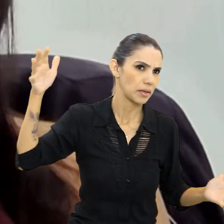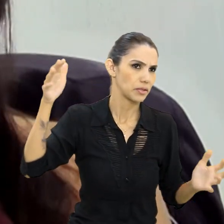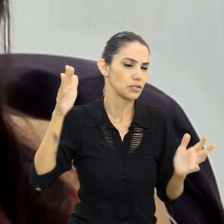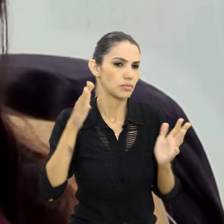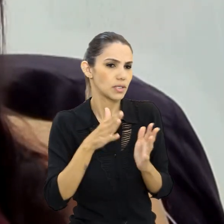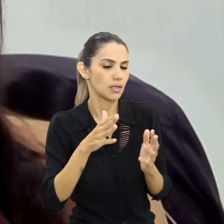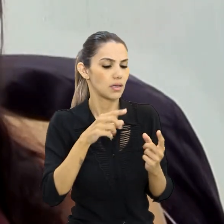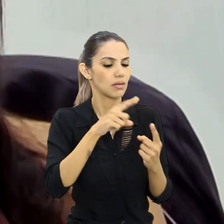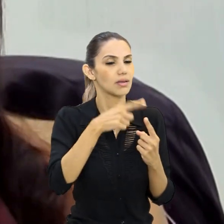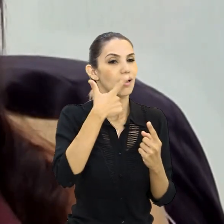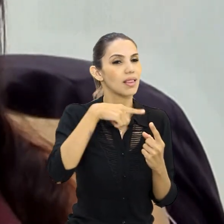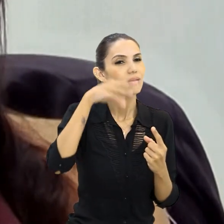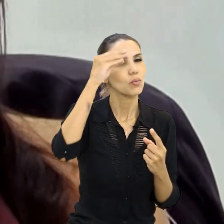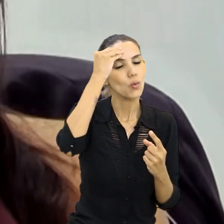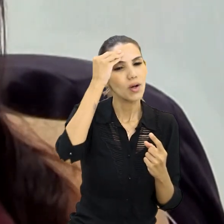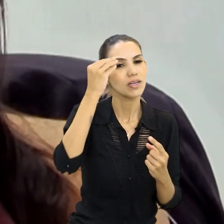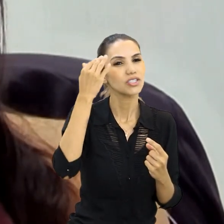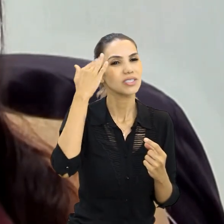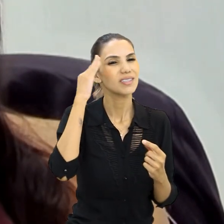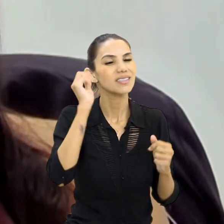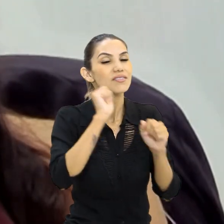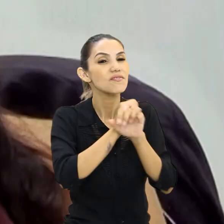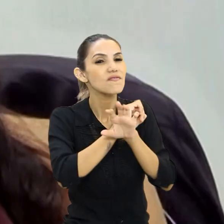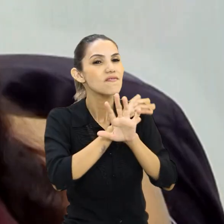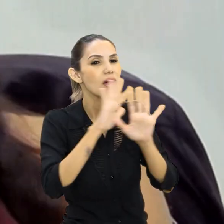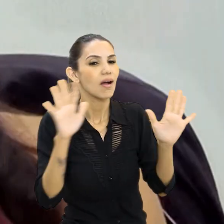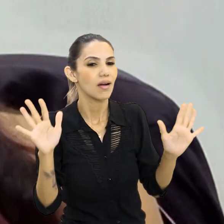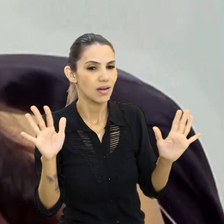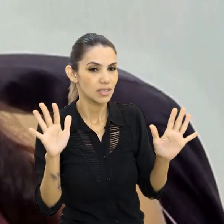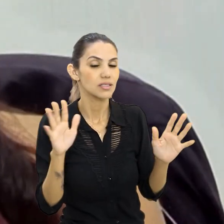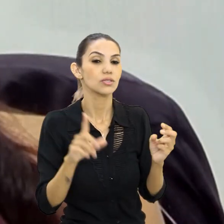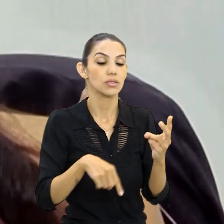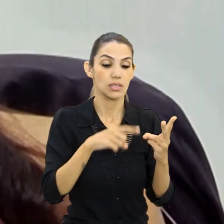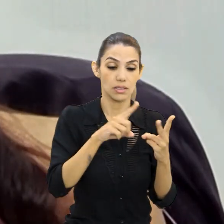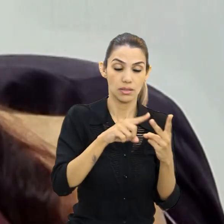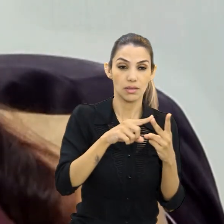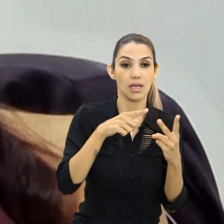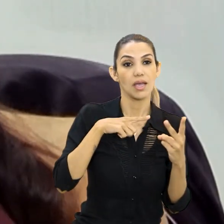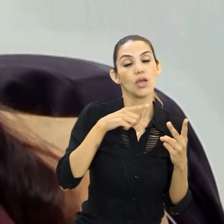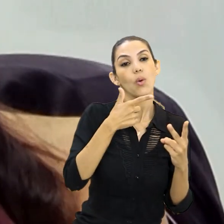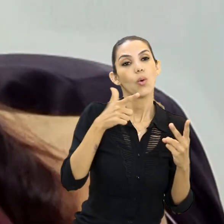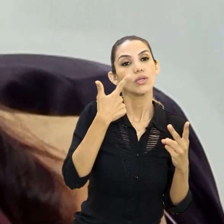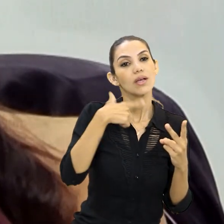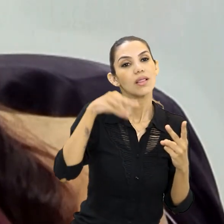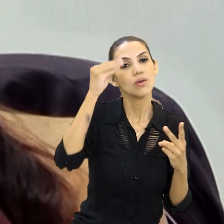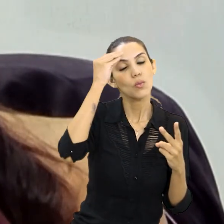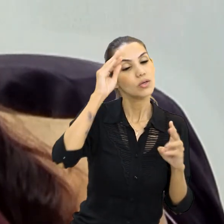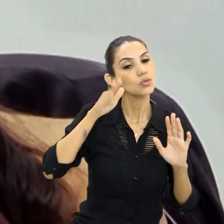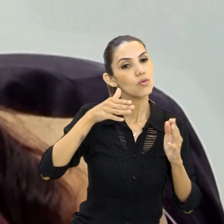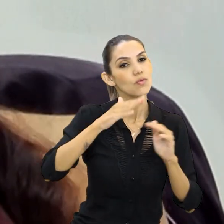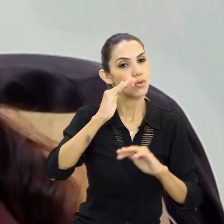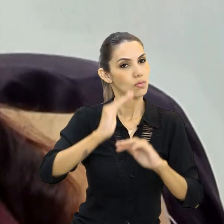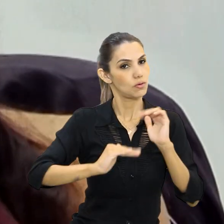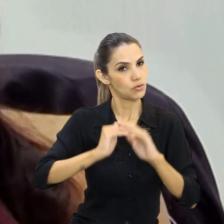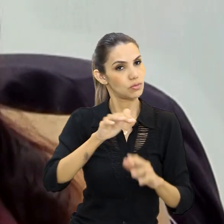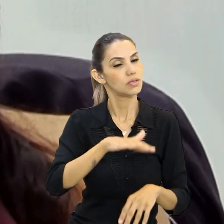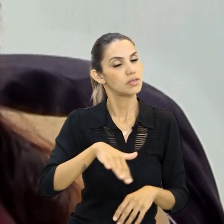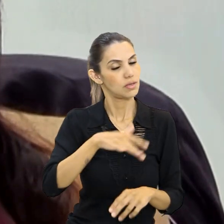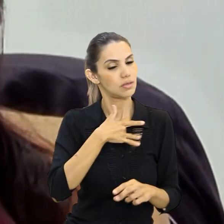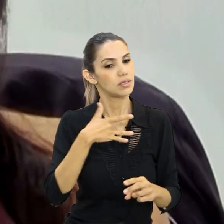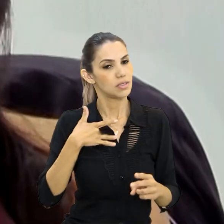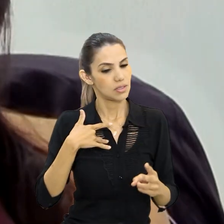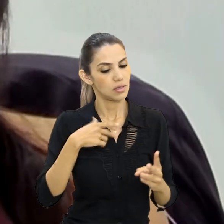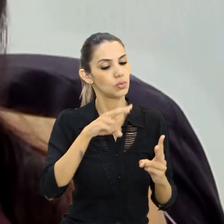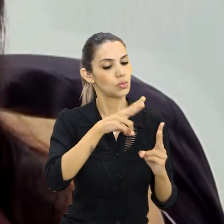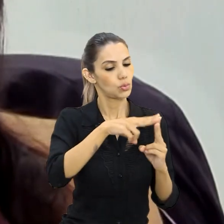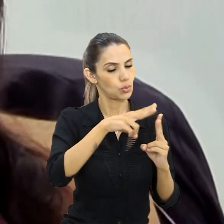mais acessível, menos técnica e tanto para profissional de saúde. Então a gente procura abranger as